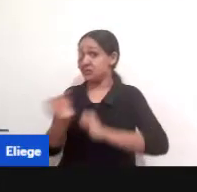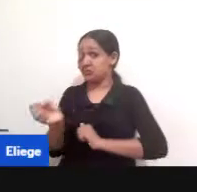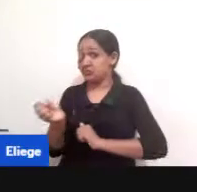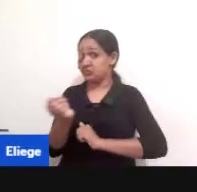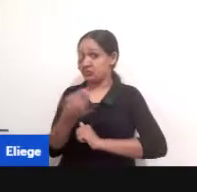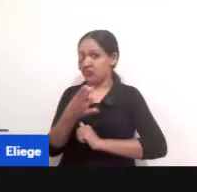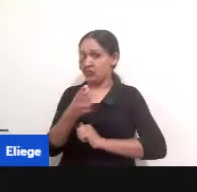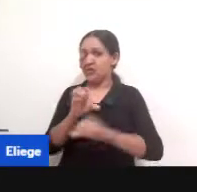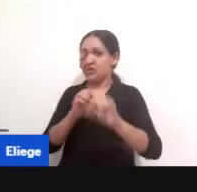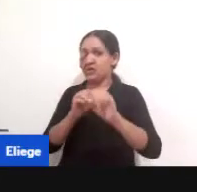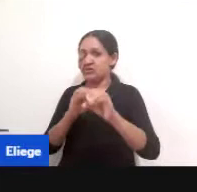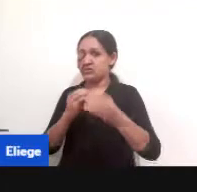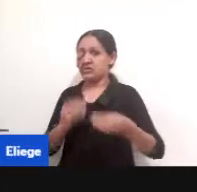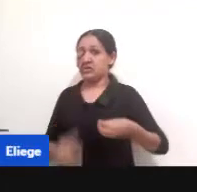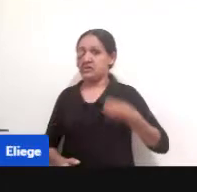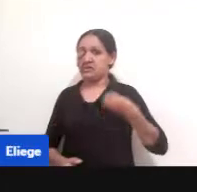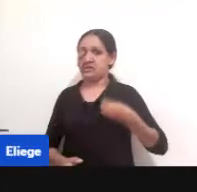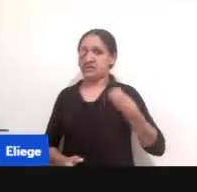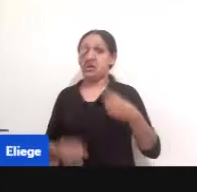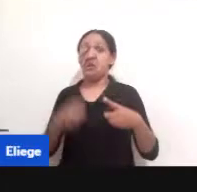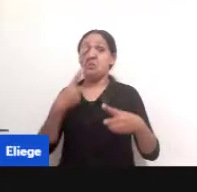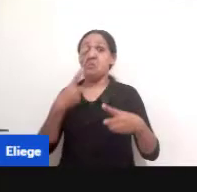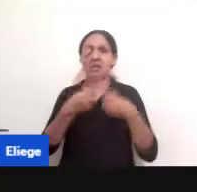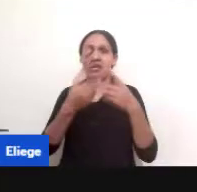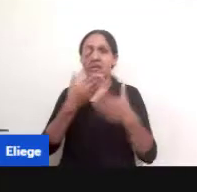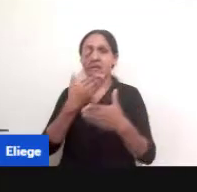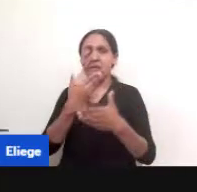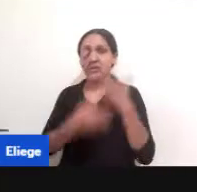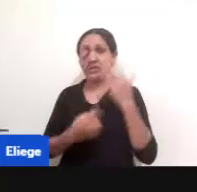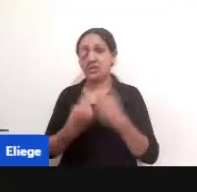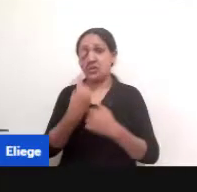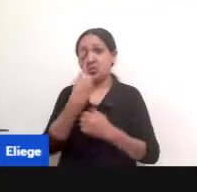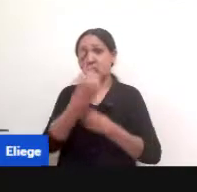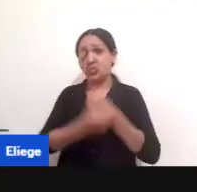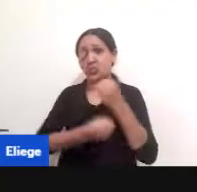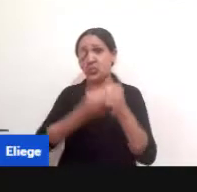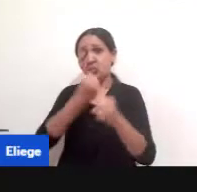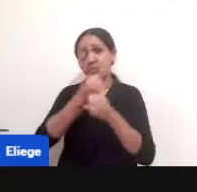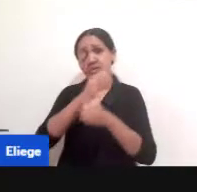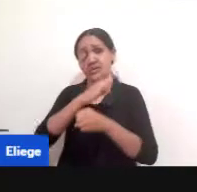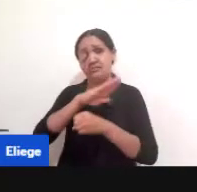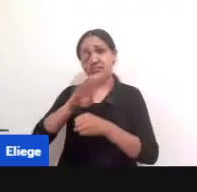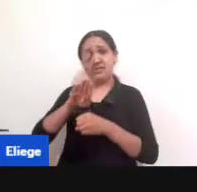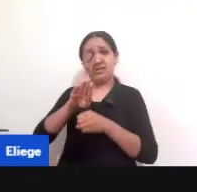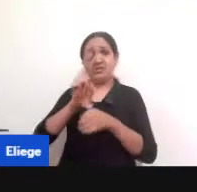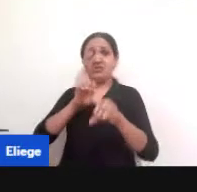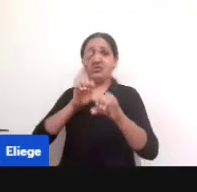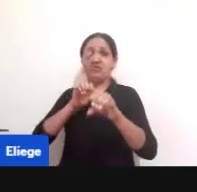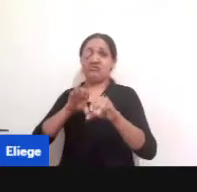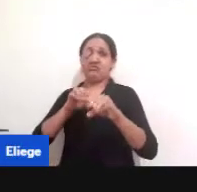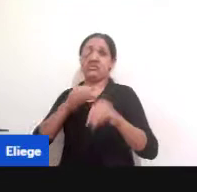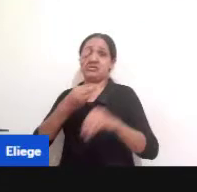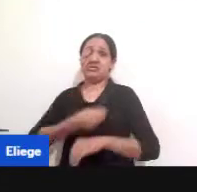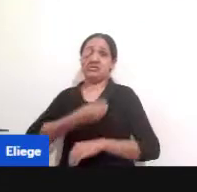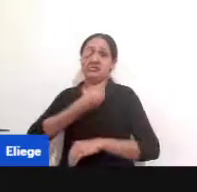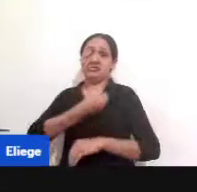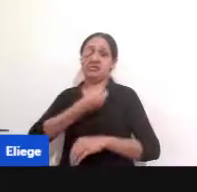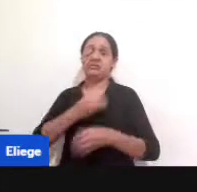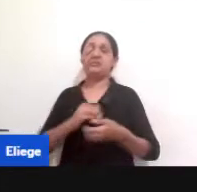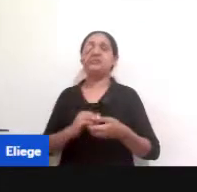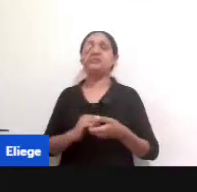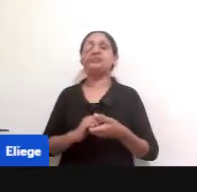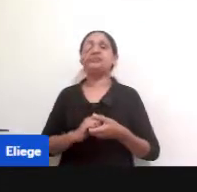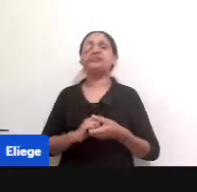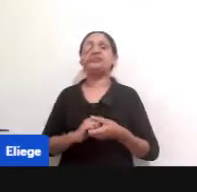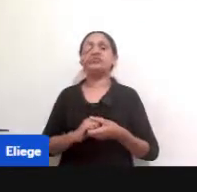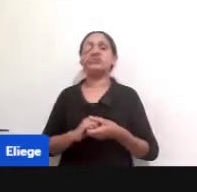presencial, porque ela perdeu durante um ano e meio essa referência de ensino presencial. Próximo slide.